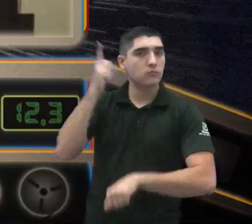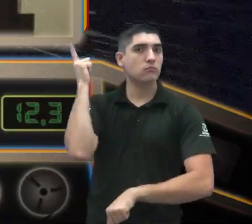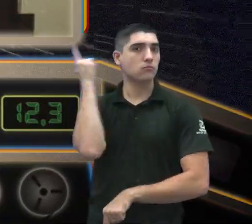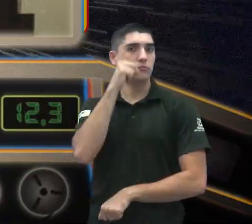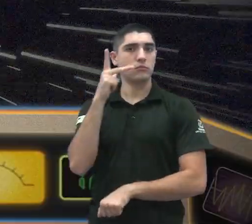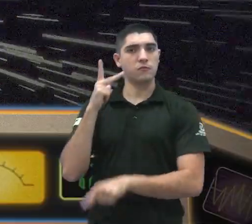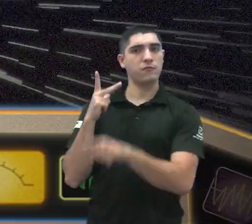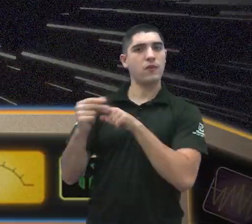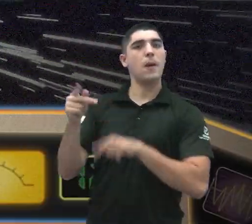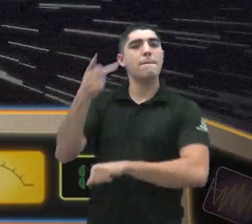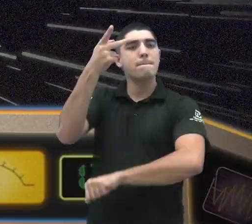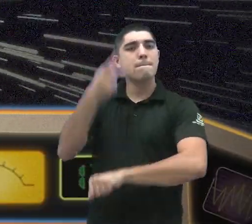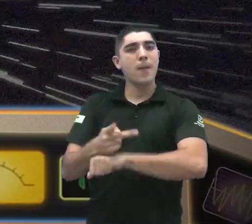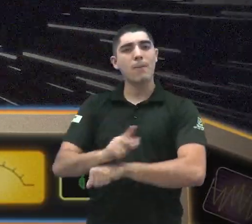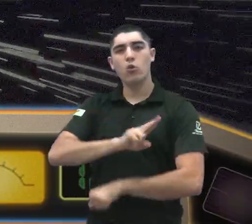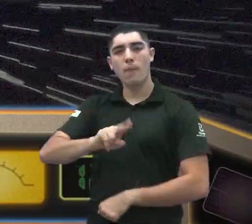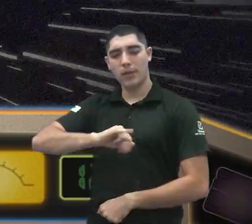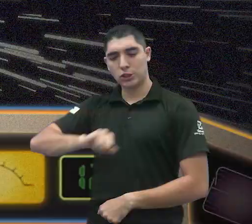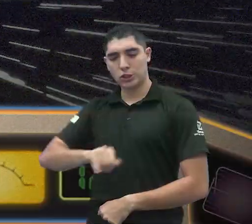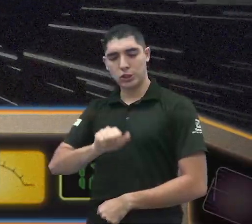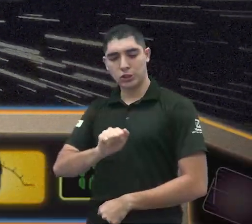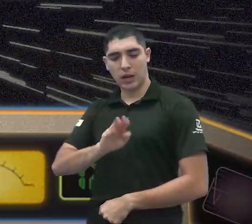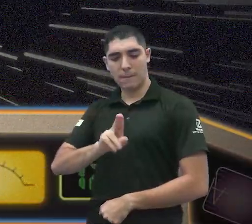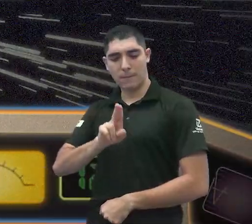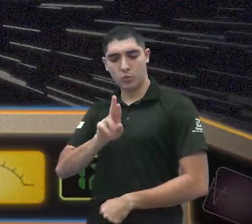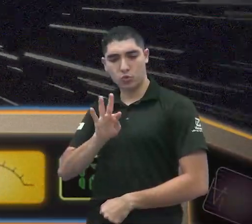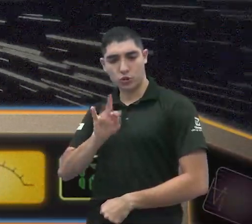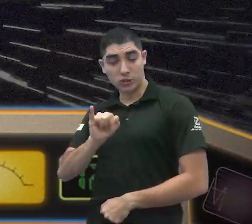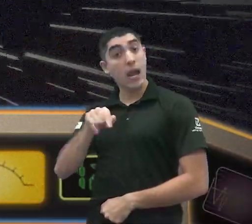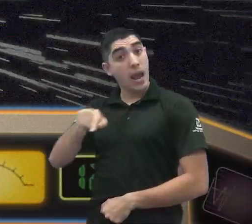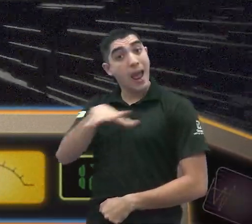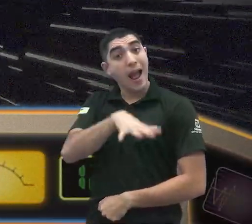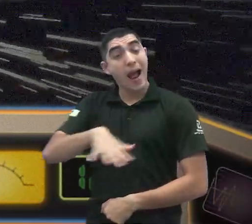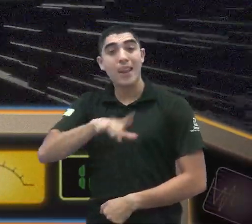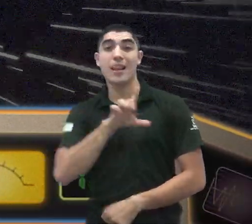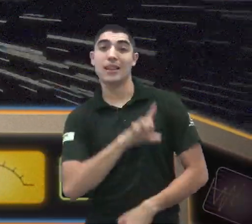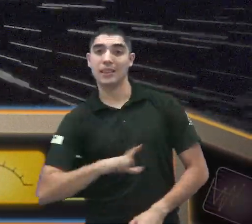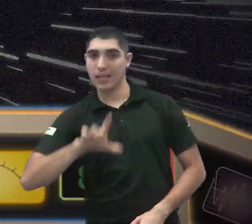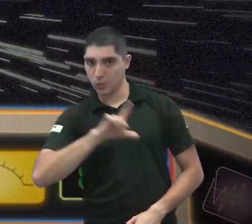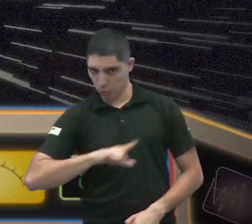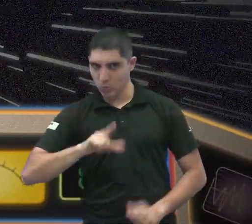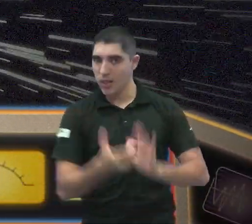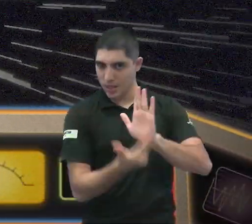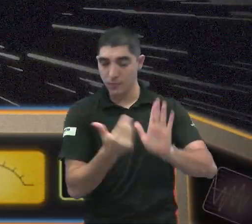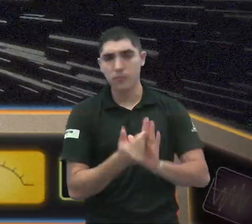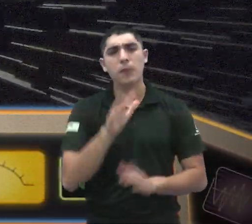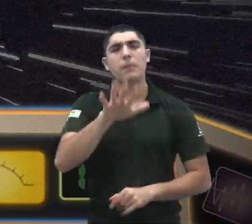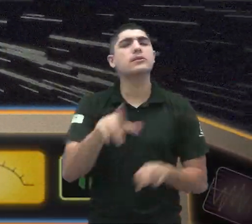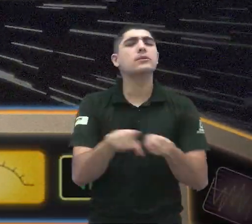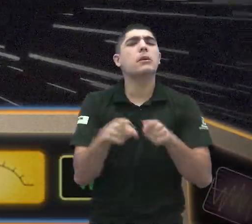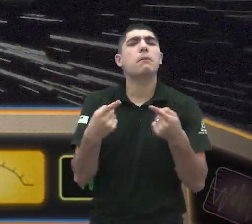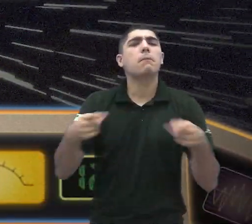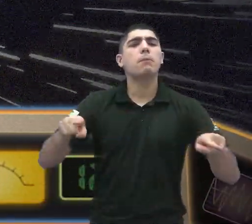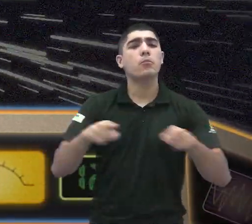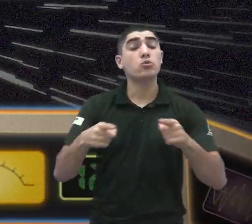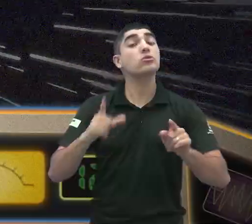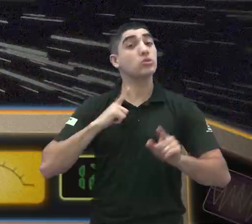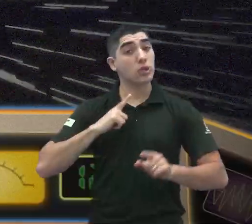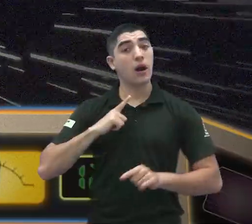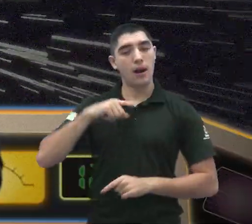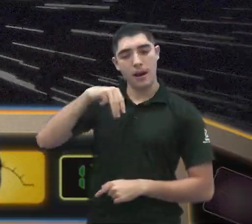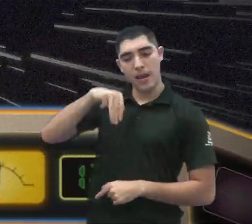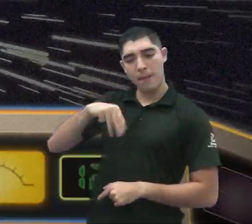Prêmio Jabuti, o mais tradicional prêmio da literatura brasileira. E na música tivemos o Festival da